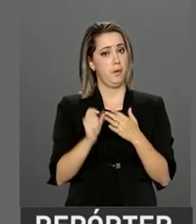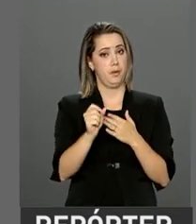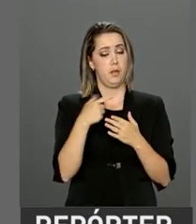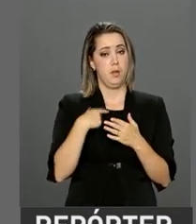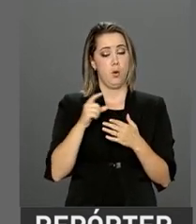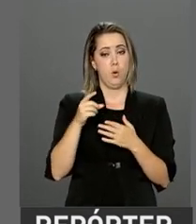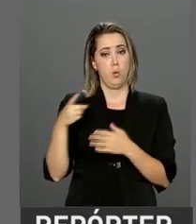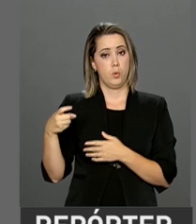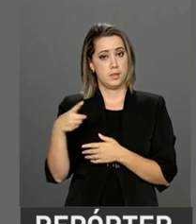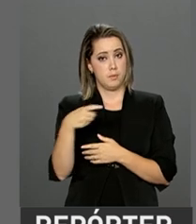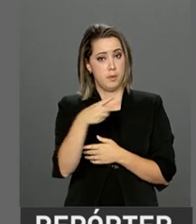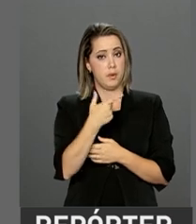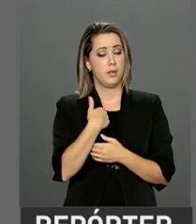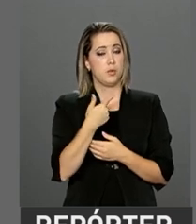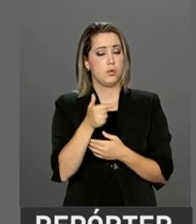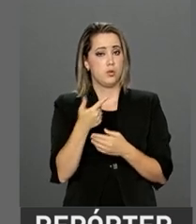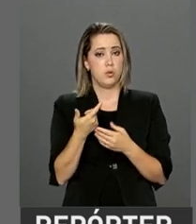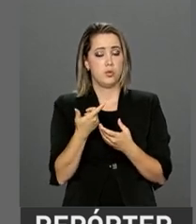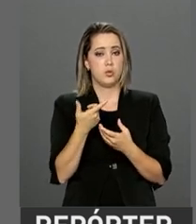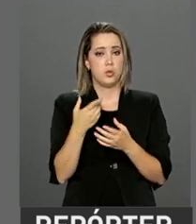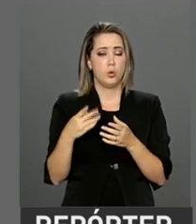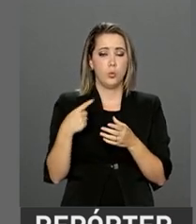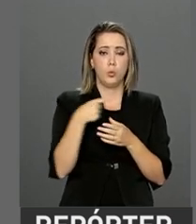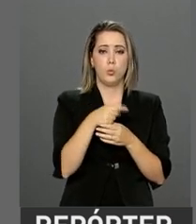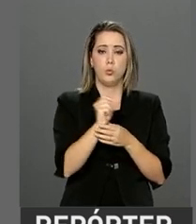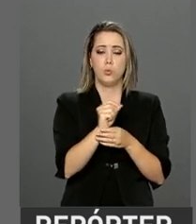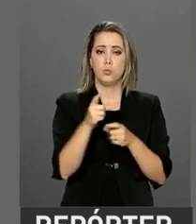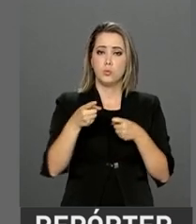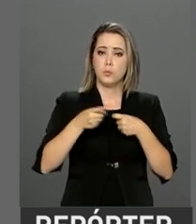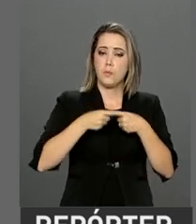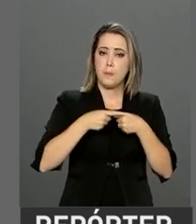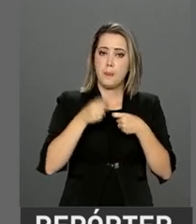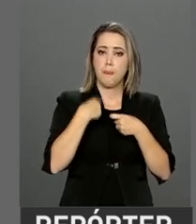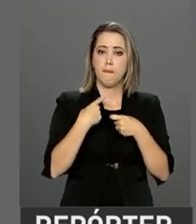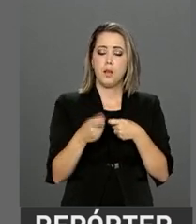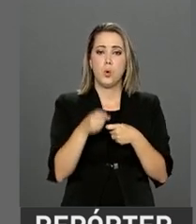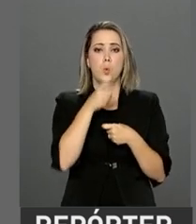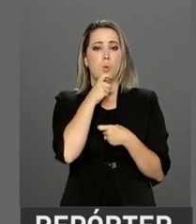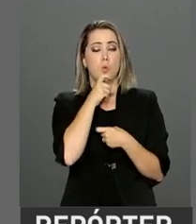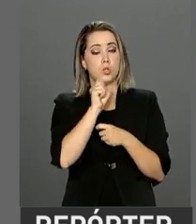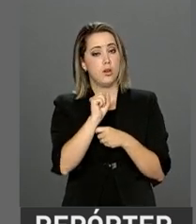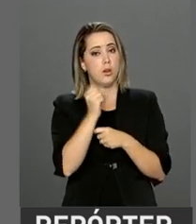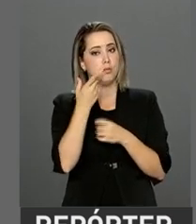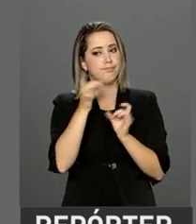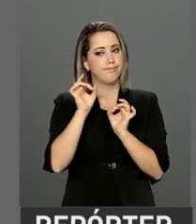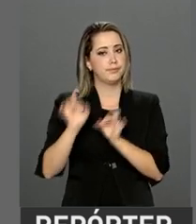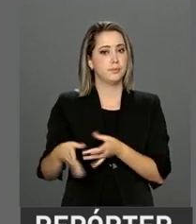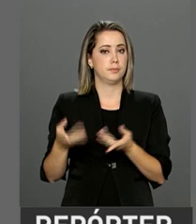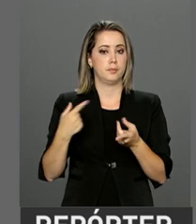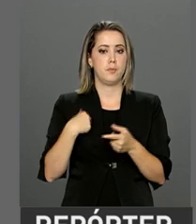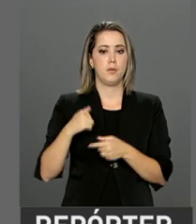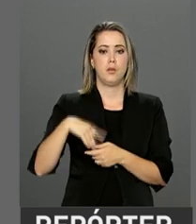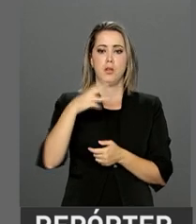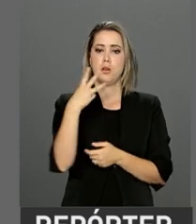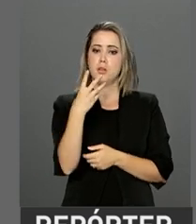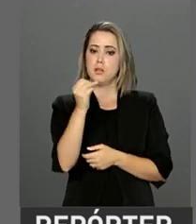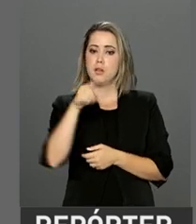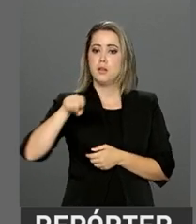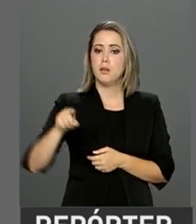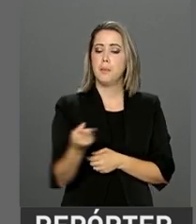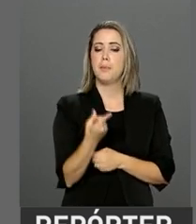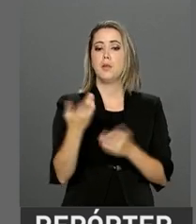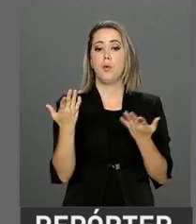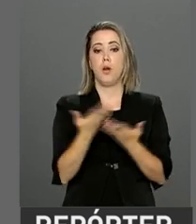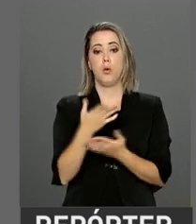são congelados ou descartados. Em 2012, era cerca de 30 mil o número de embriões congelados no Brasil.